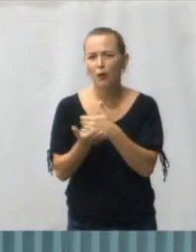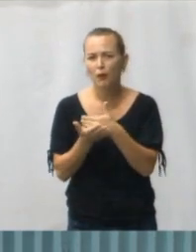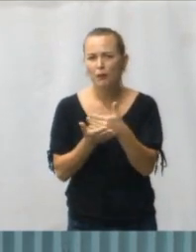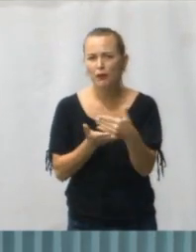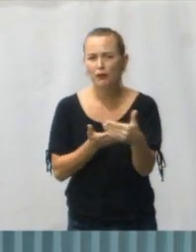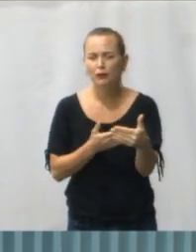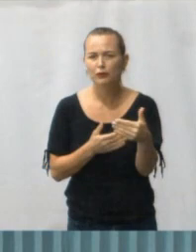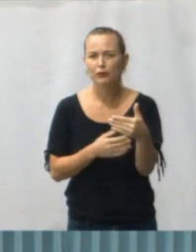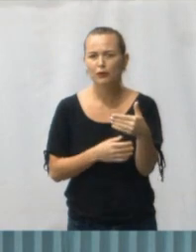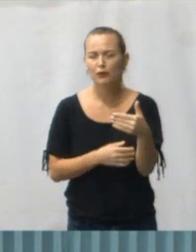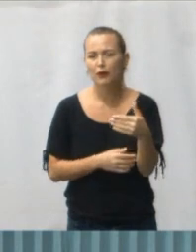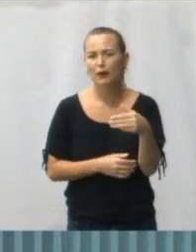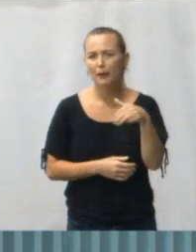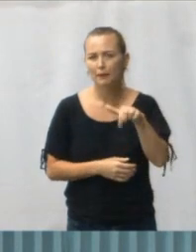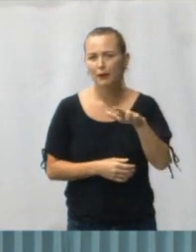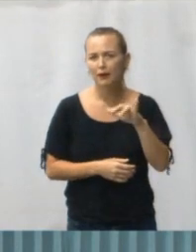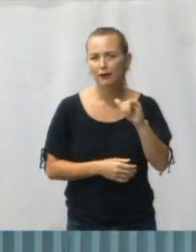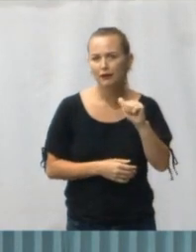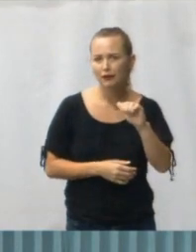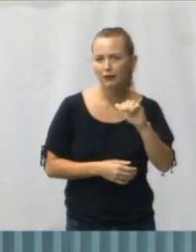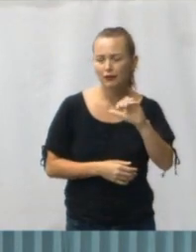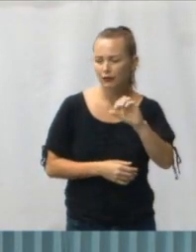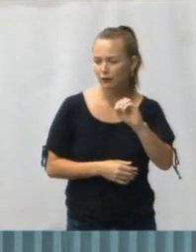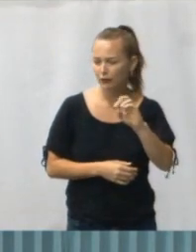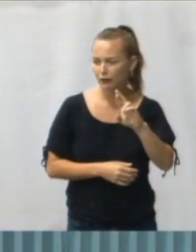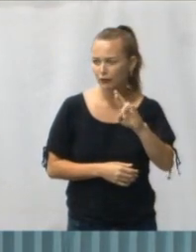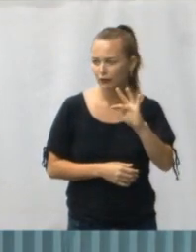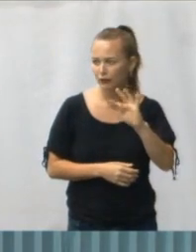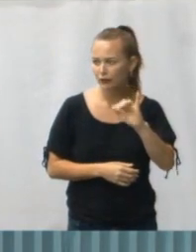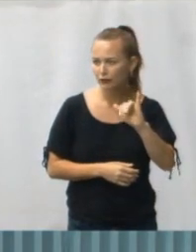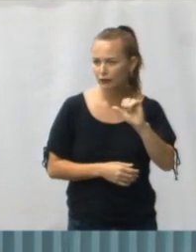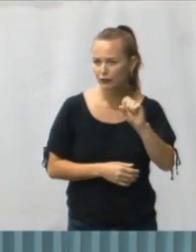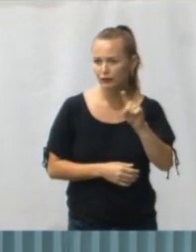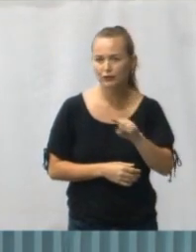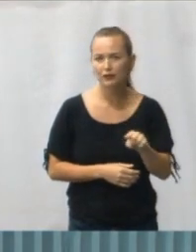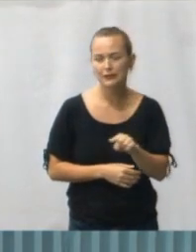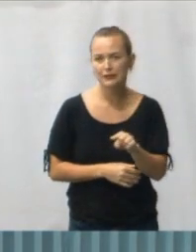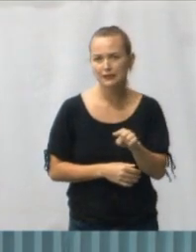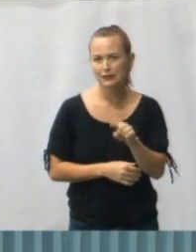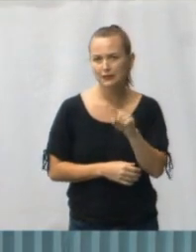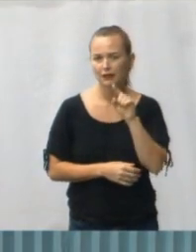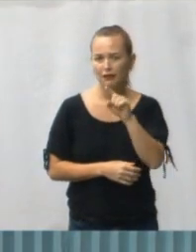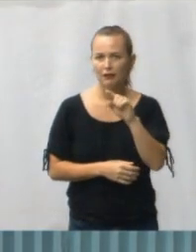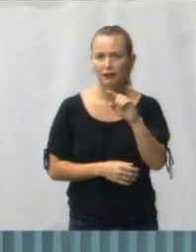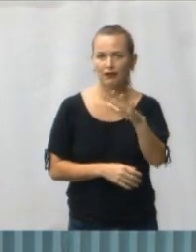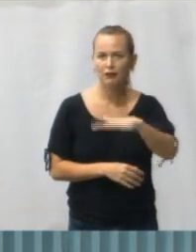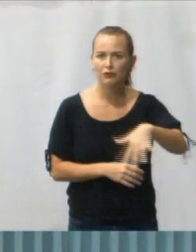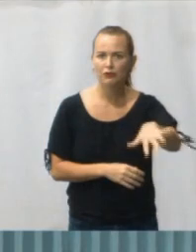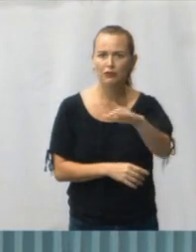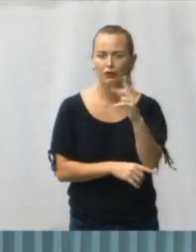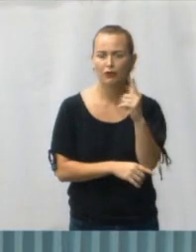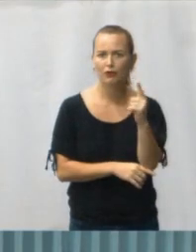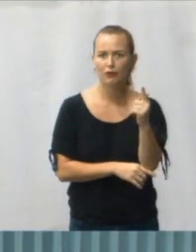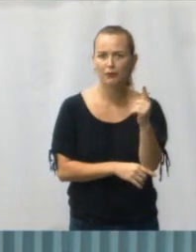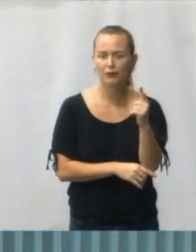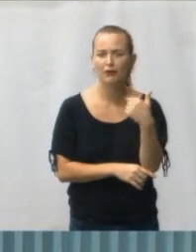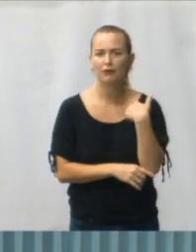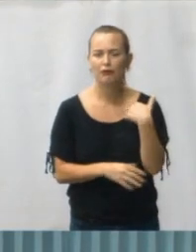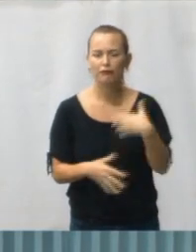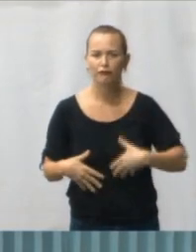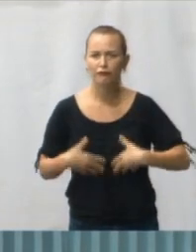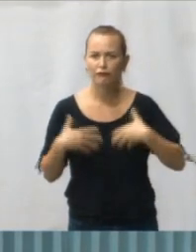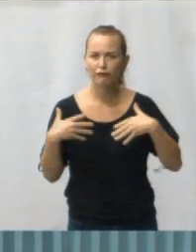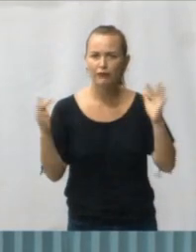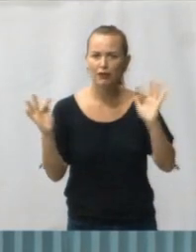Deninho, que já teve que conhecer o Luiz Emanuel e outros aqui presentes. E eu me faço muito feliz para a comunidade